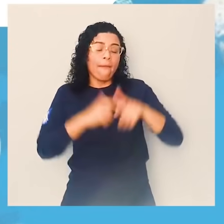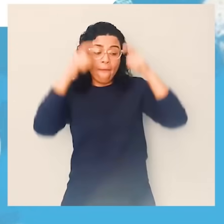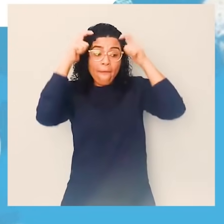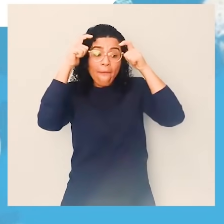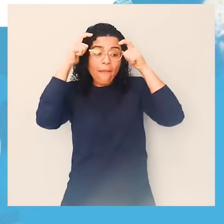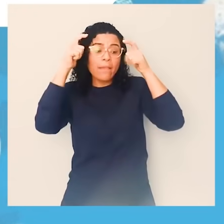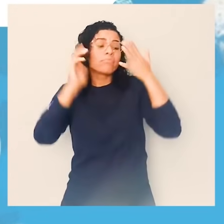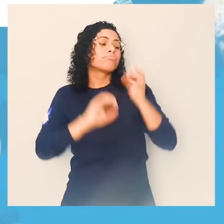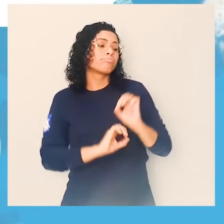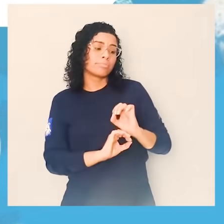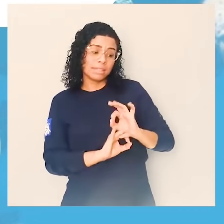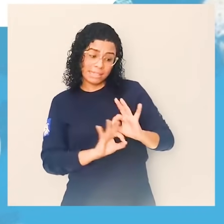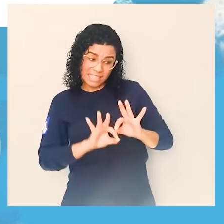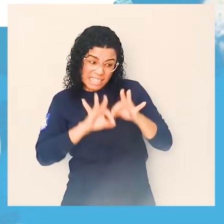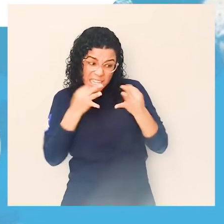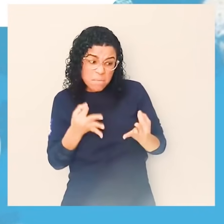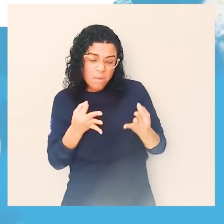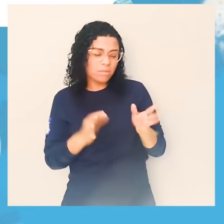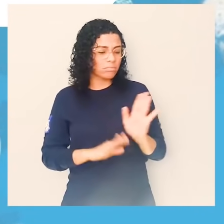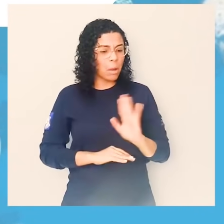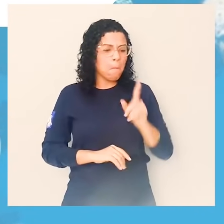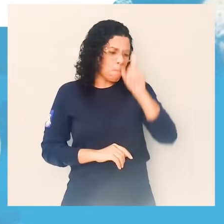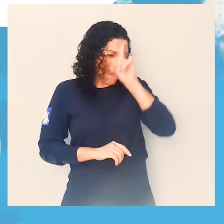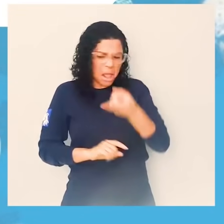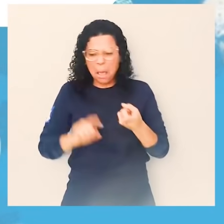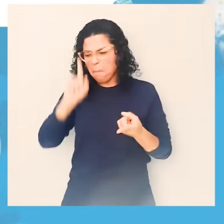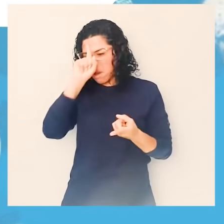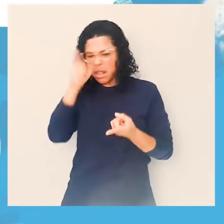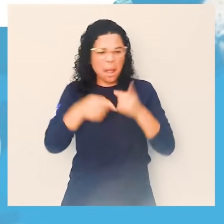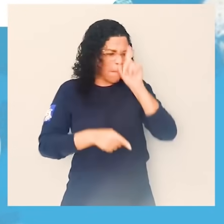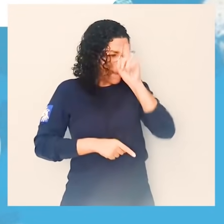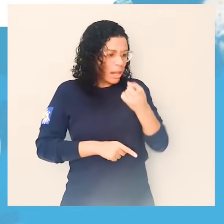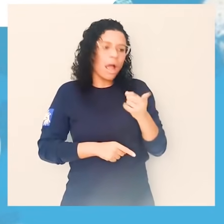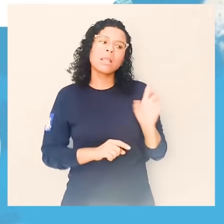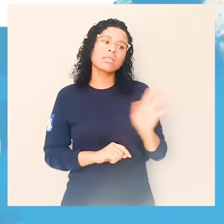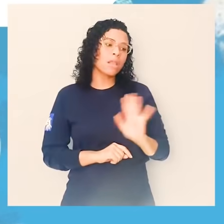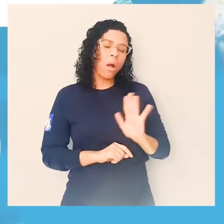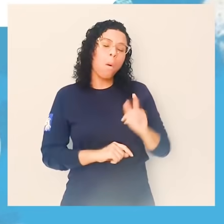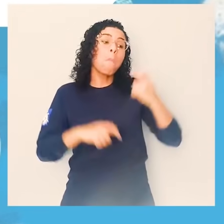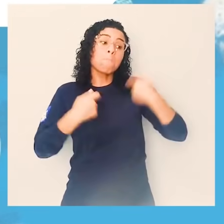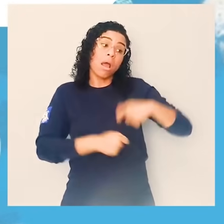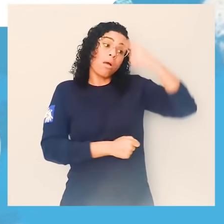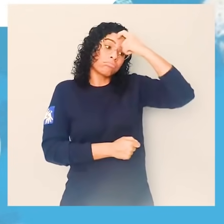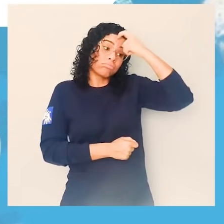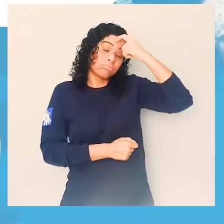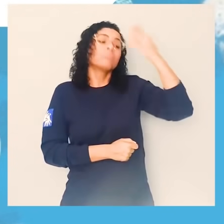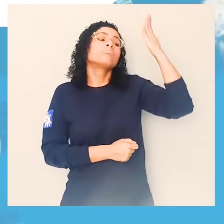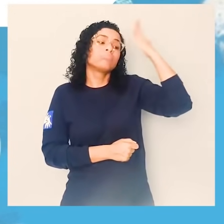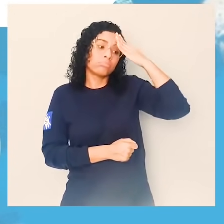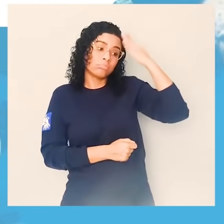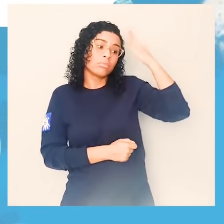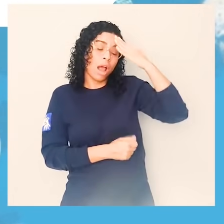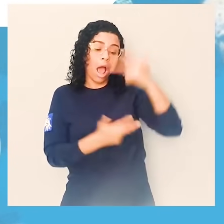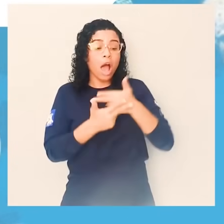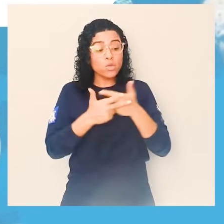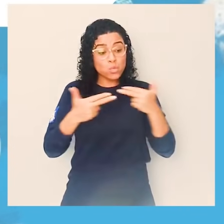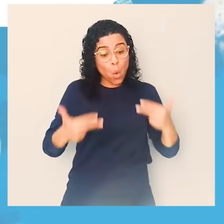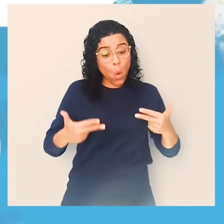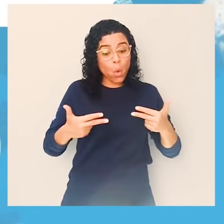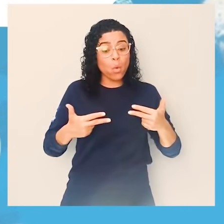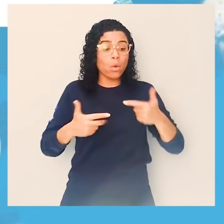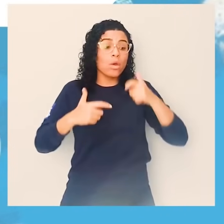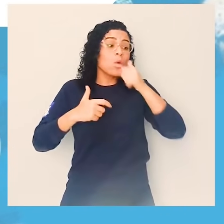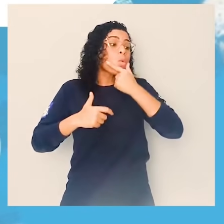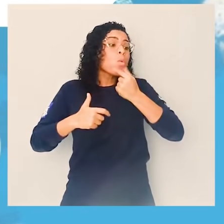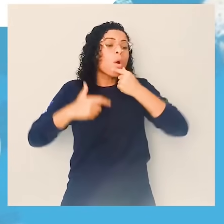de ser rei não é assim não. Não é só ir mandando para lá, mandando para cá. Tem que ter juízo, sabedoria. As